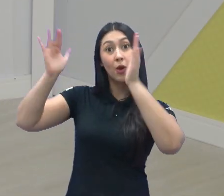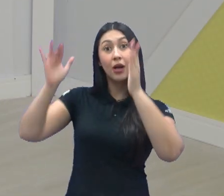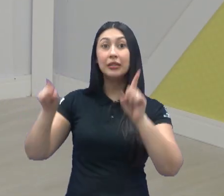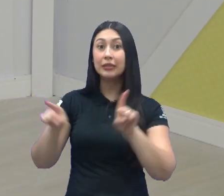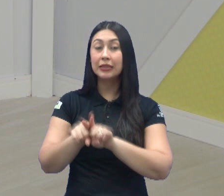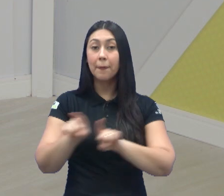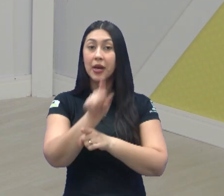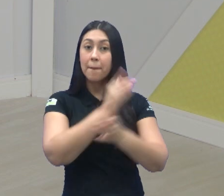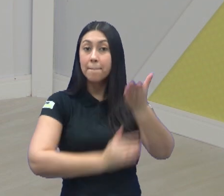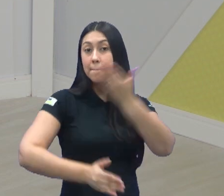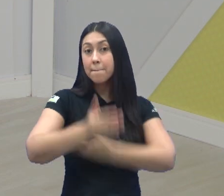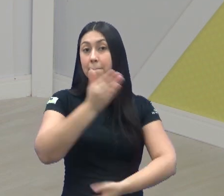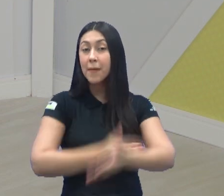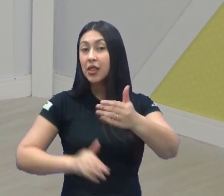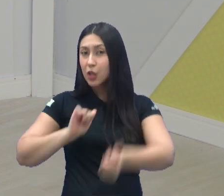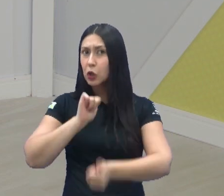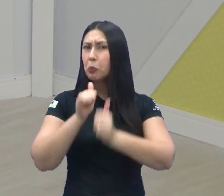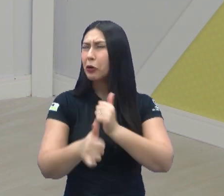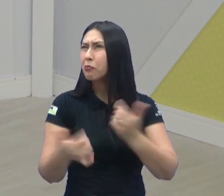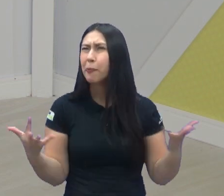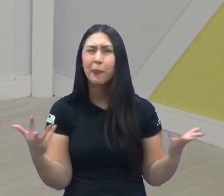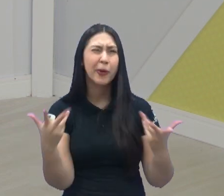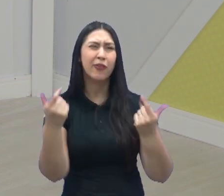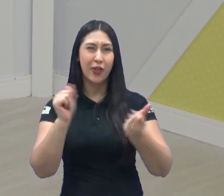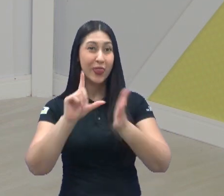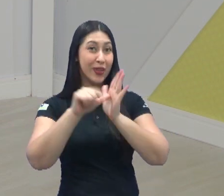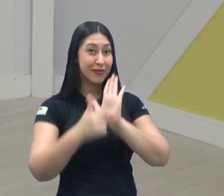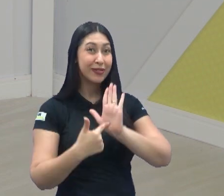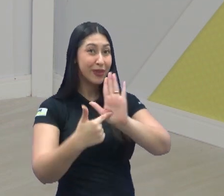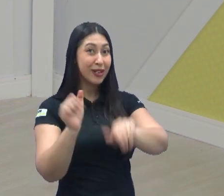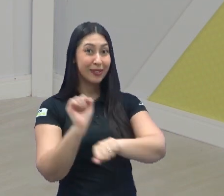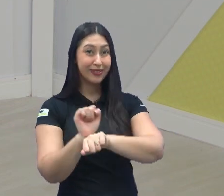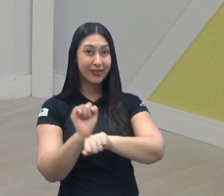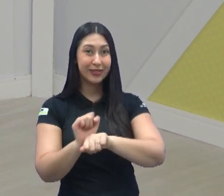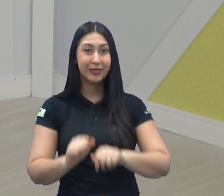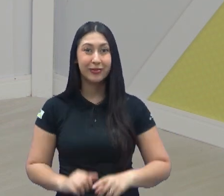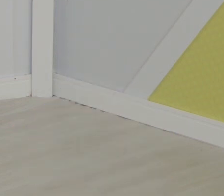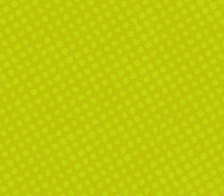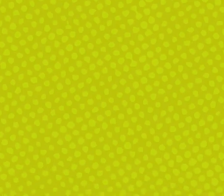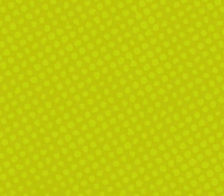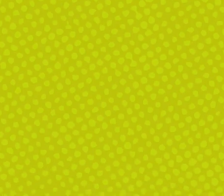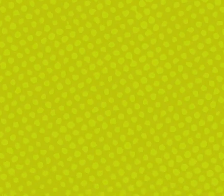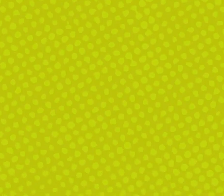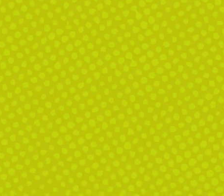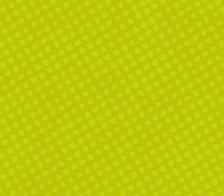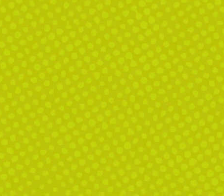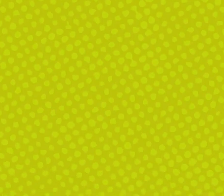Paradesporto, que fez bonito. Você vai saber de tudo já já, não sai daí, já já voltamos.